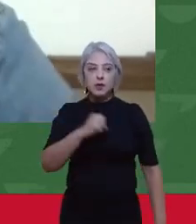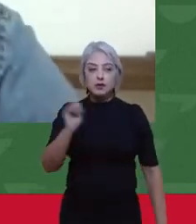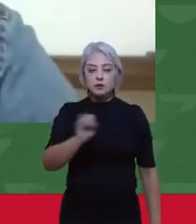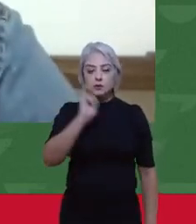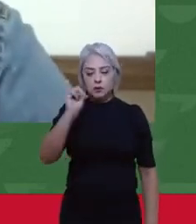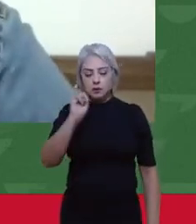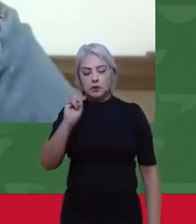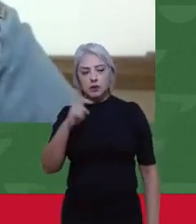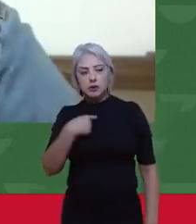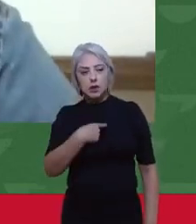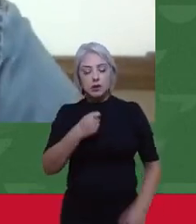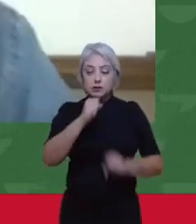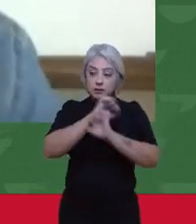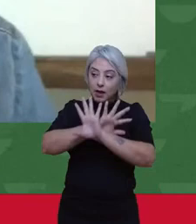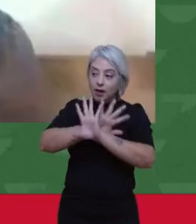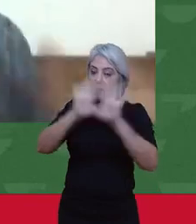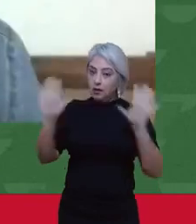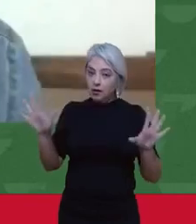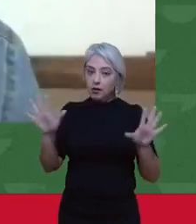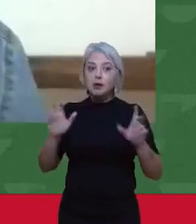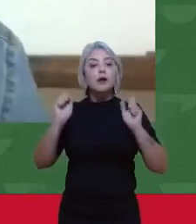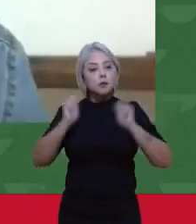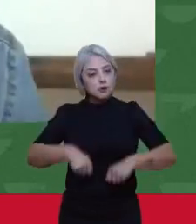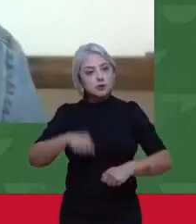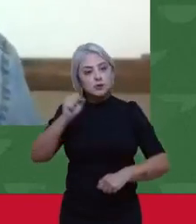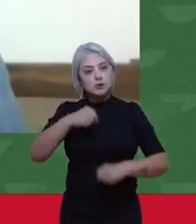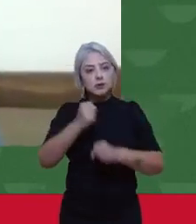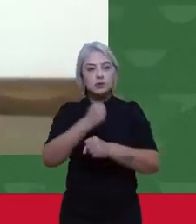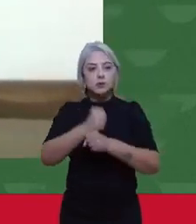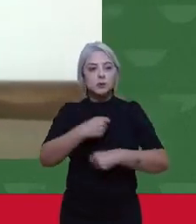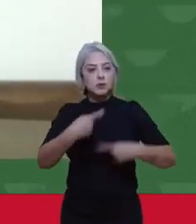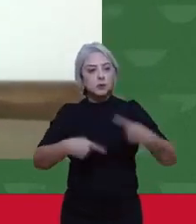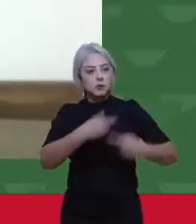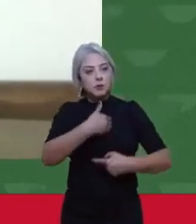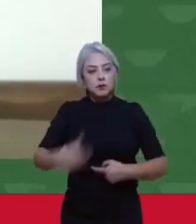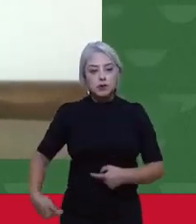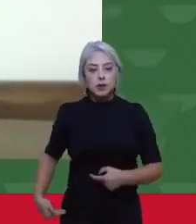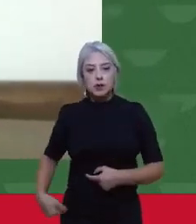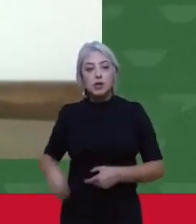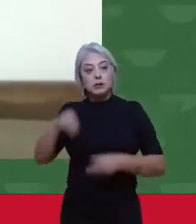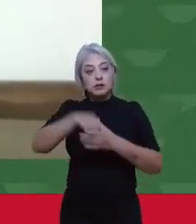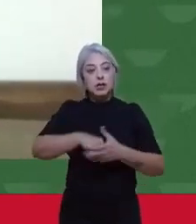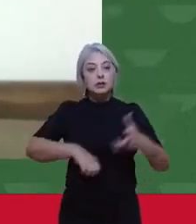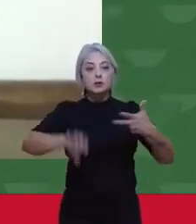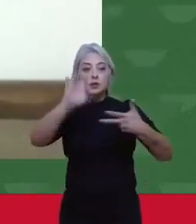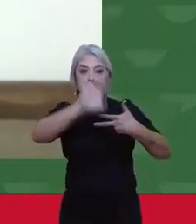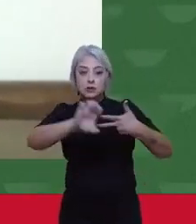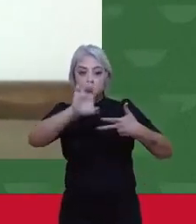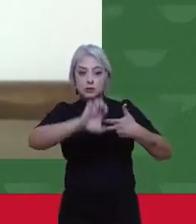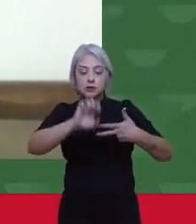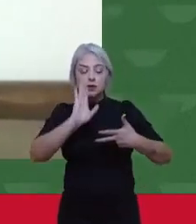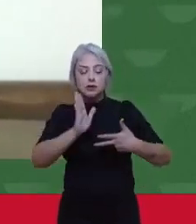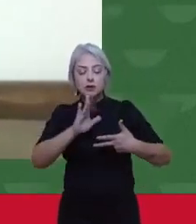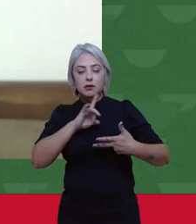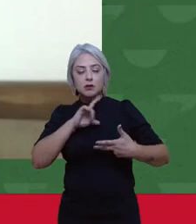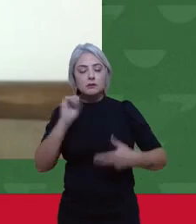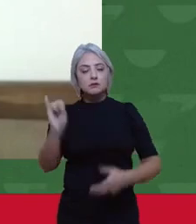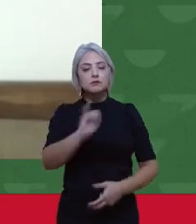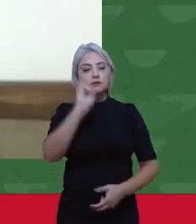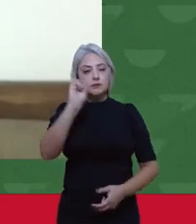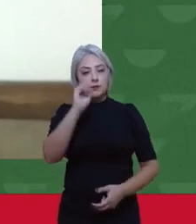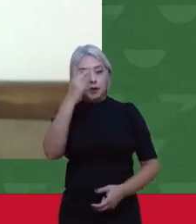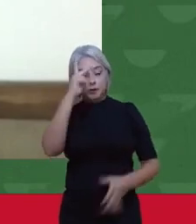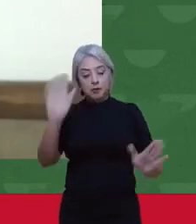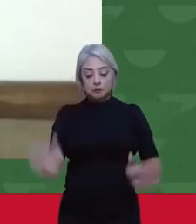importante também a gente deixar claro que é possível construir políticas públicas no executivo que sejam importantes